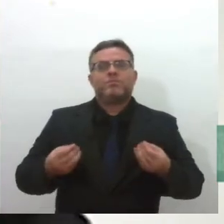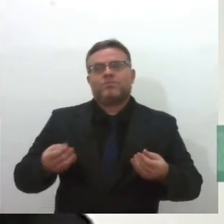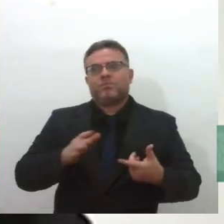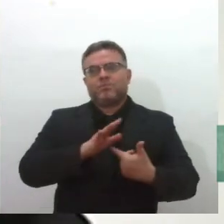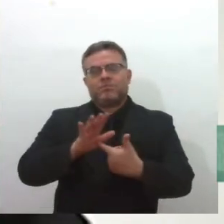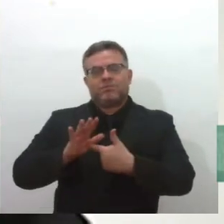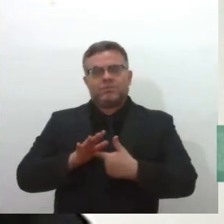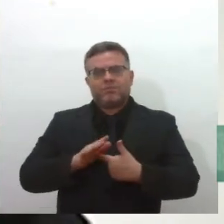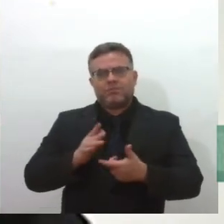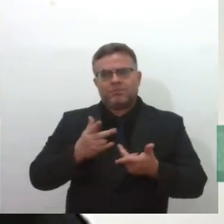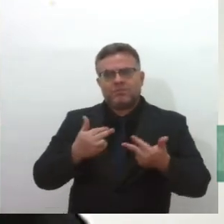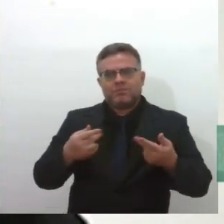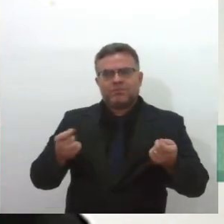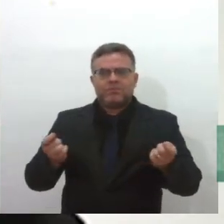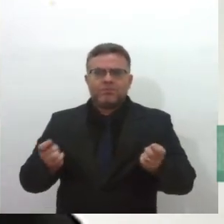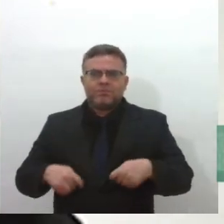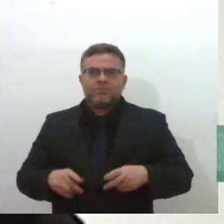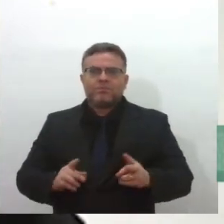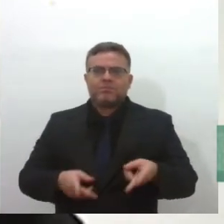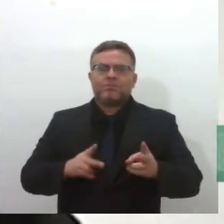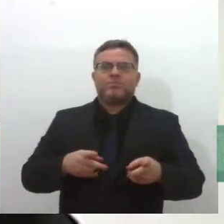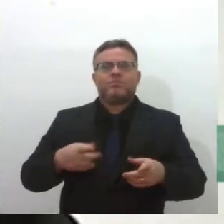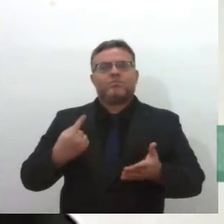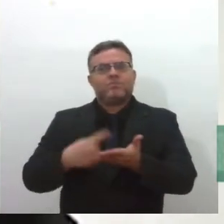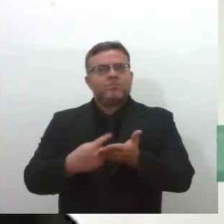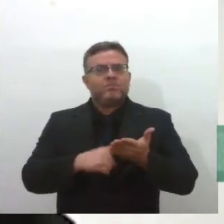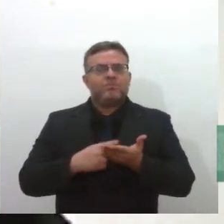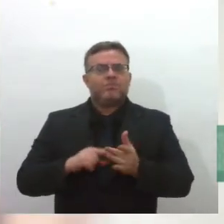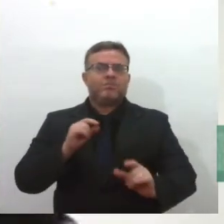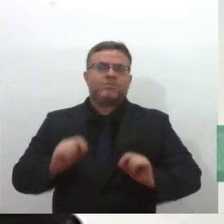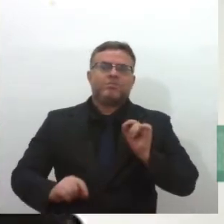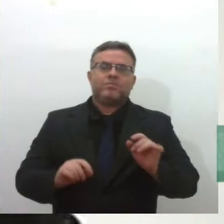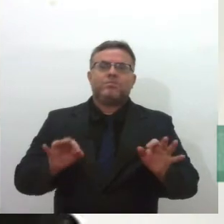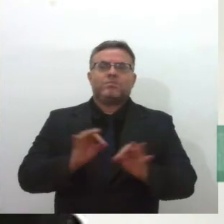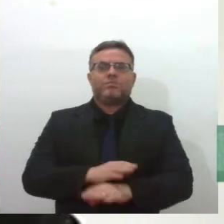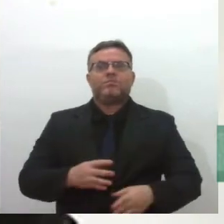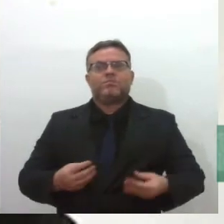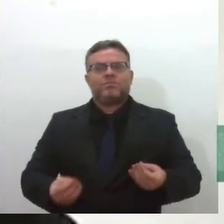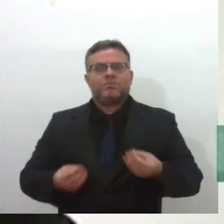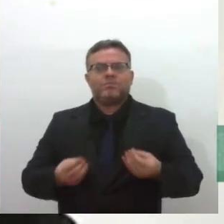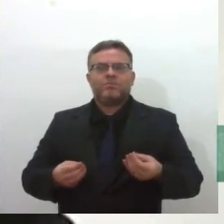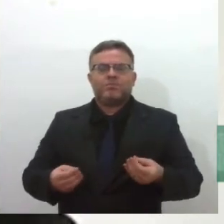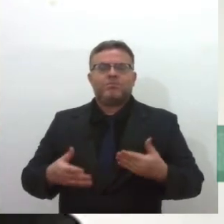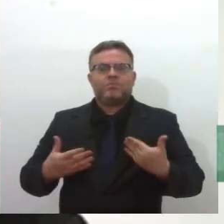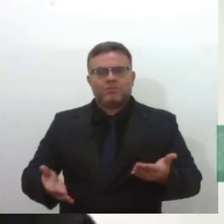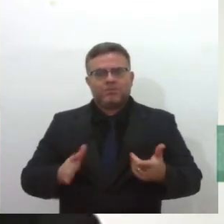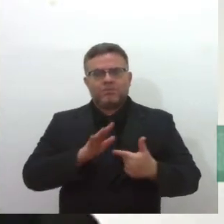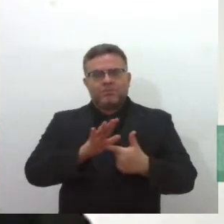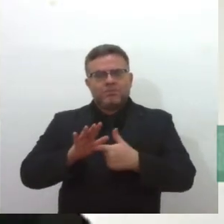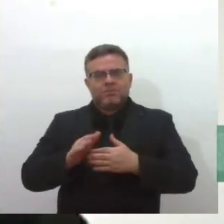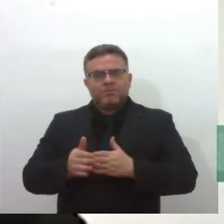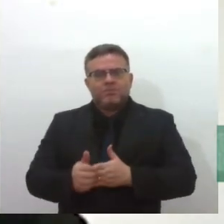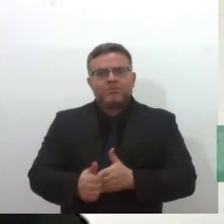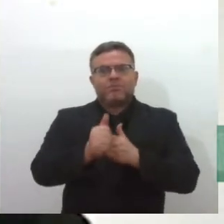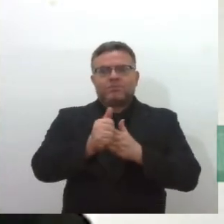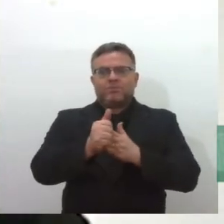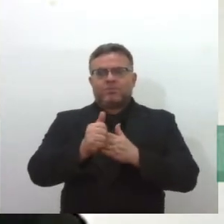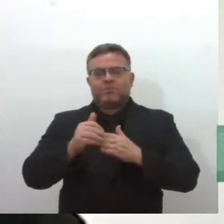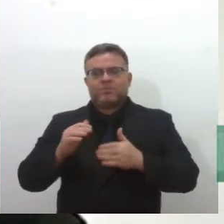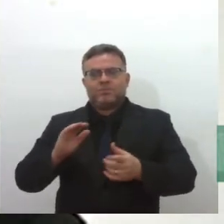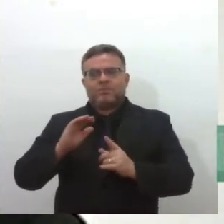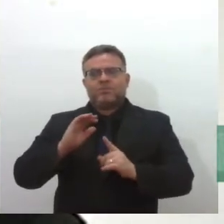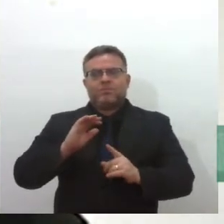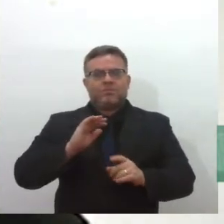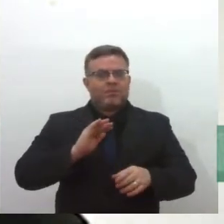mais a venda, a distribuição, a captação, a montagem, a produção e até o aliciamento de crianças para fazer